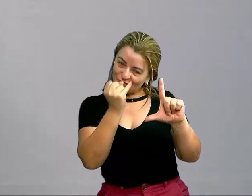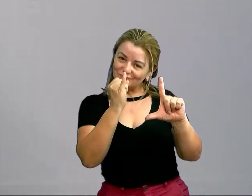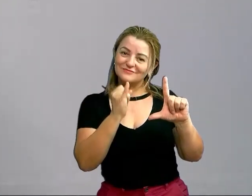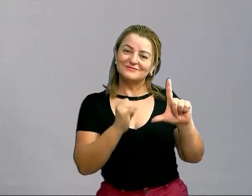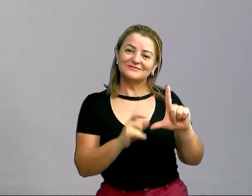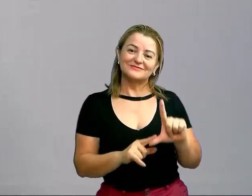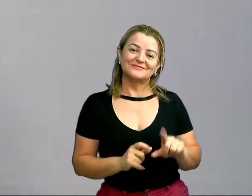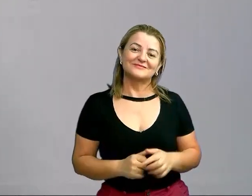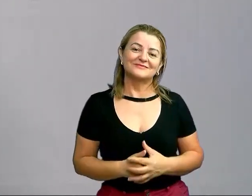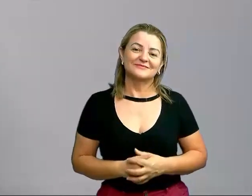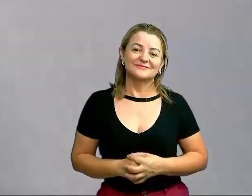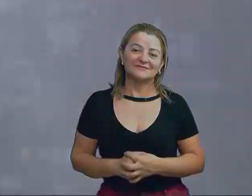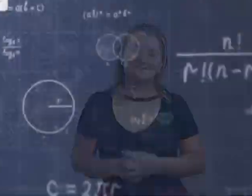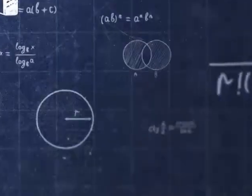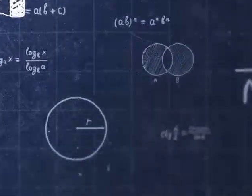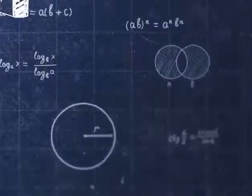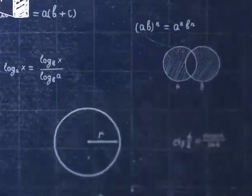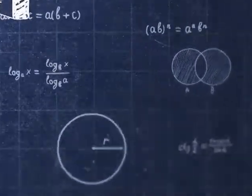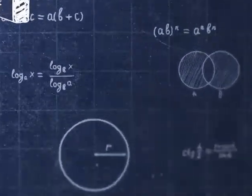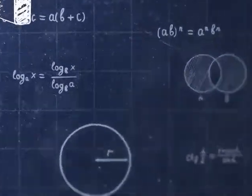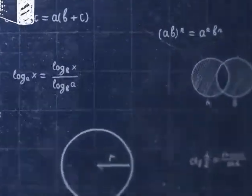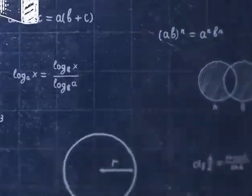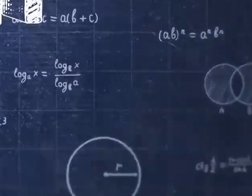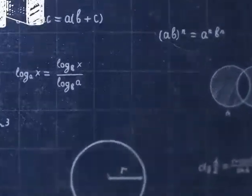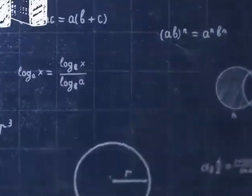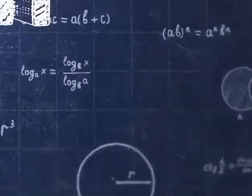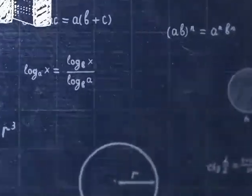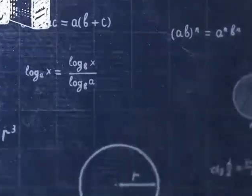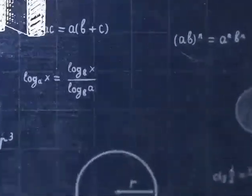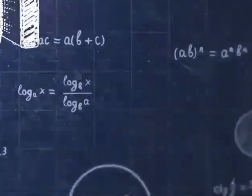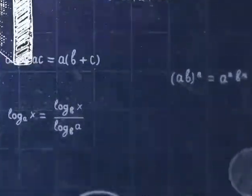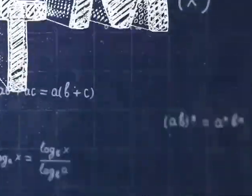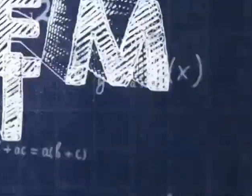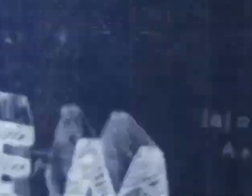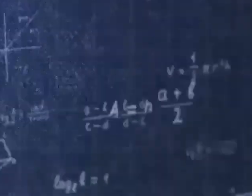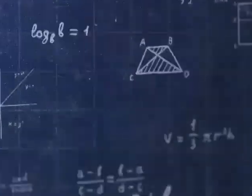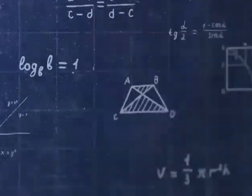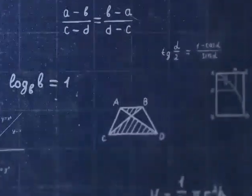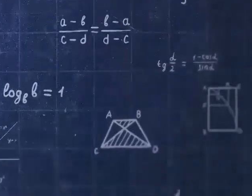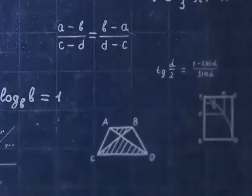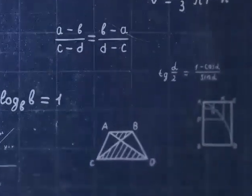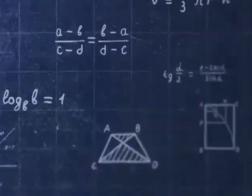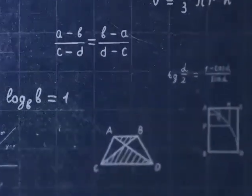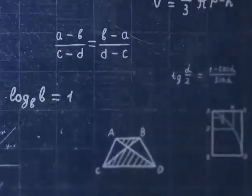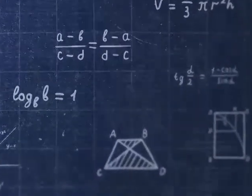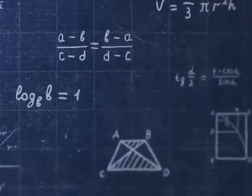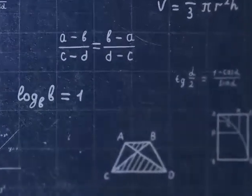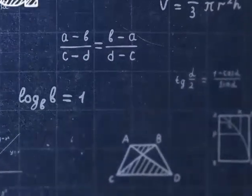esqueçam.